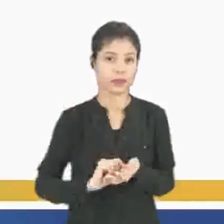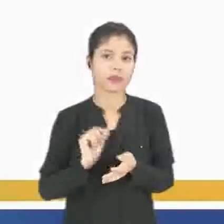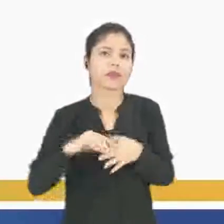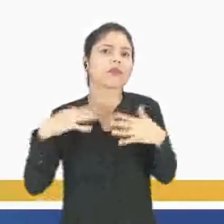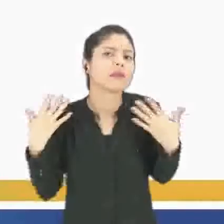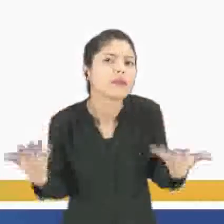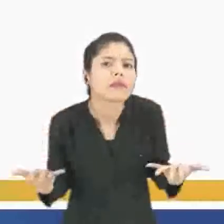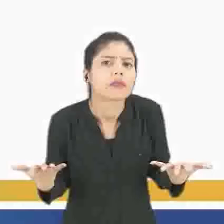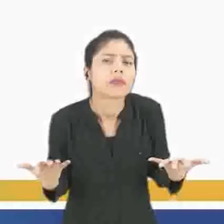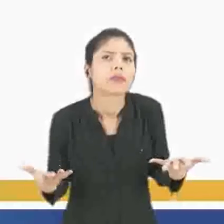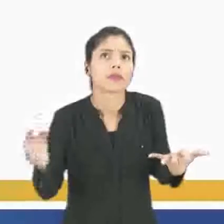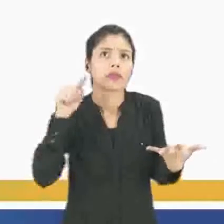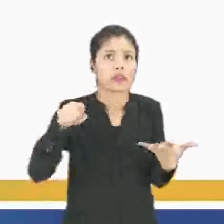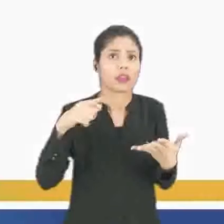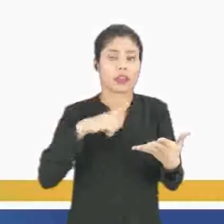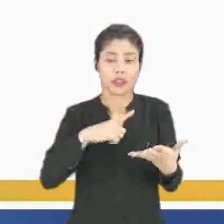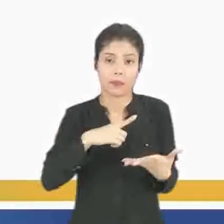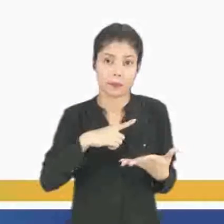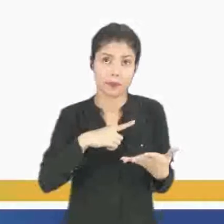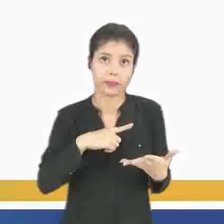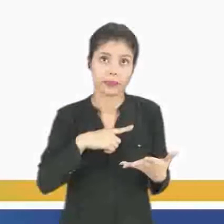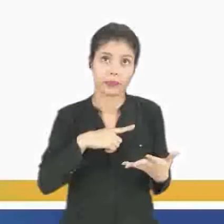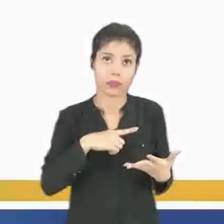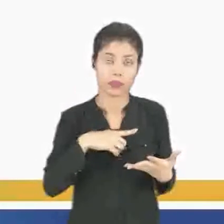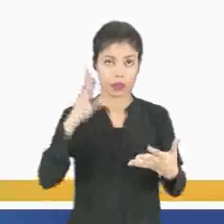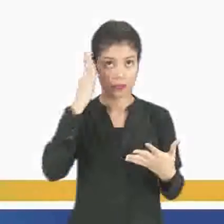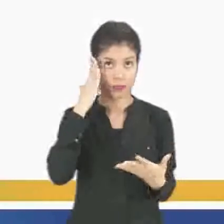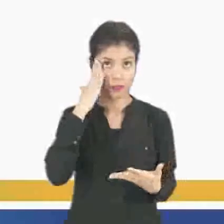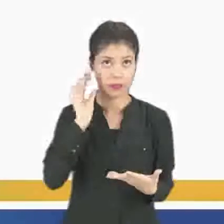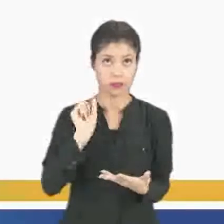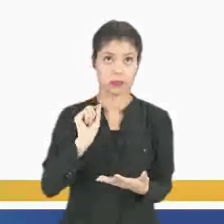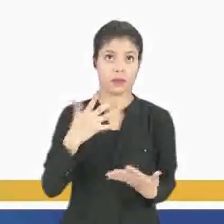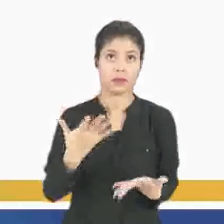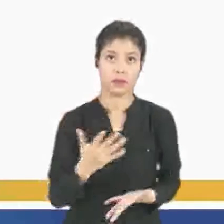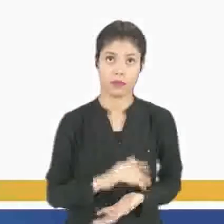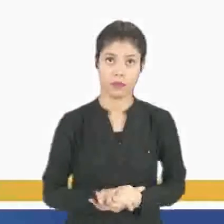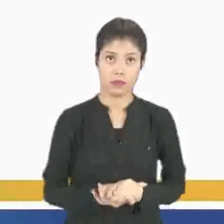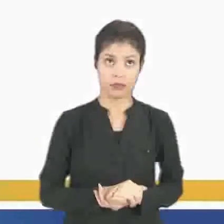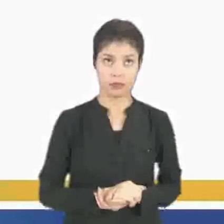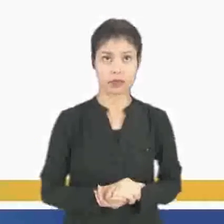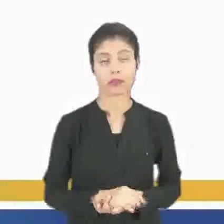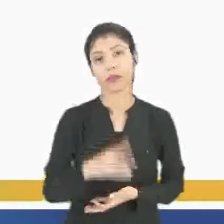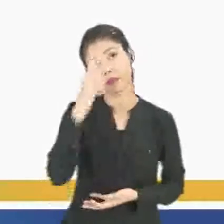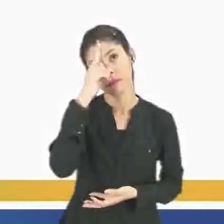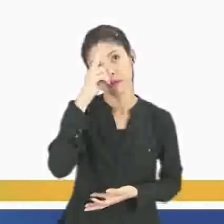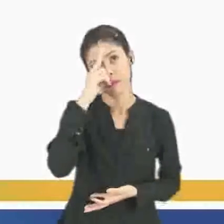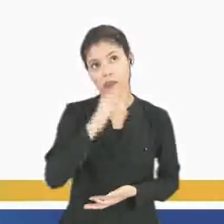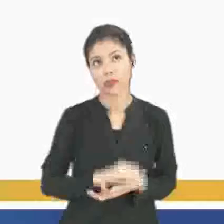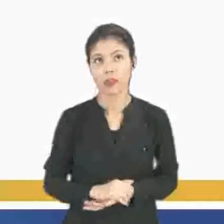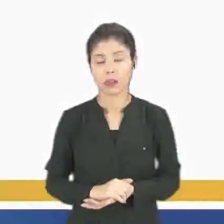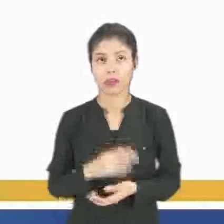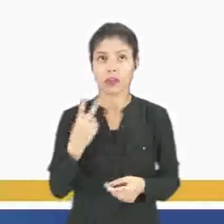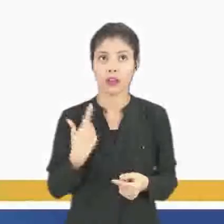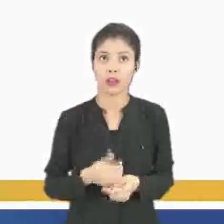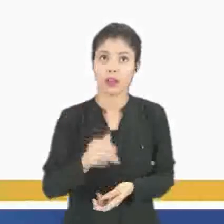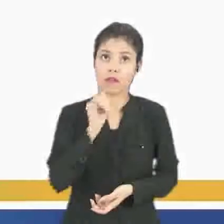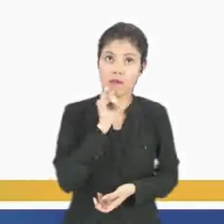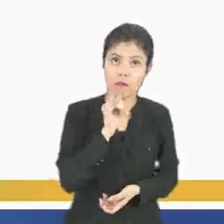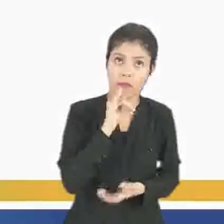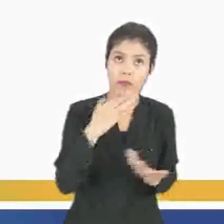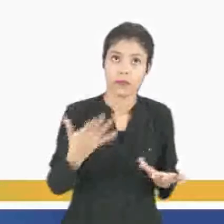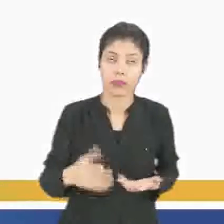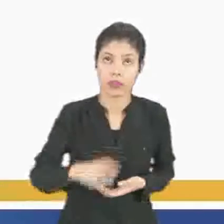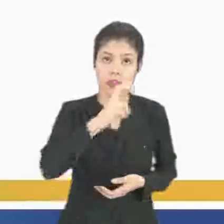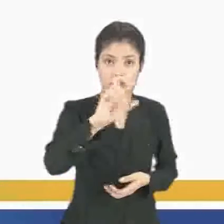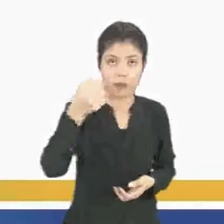fazer? Nesse caso aqui, para que eu possa ter esse entendimento, tá? Lembrando que isso aqui é do exemplo anterior. Então, aqui